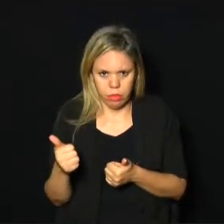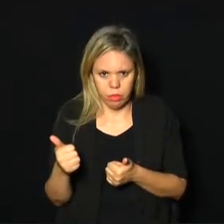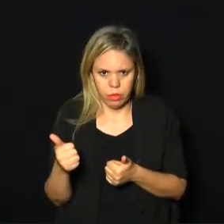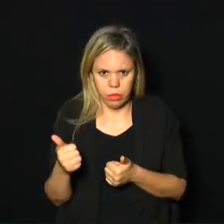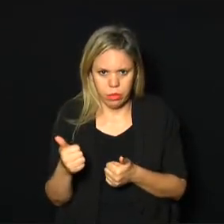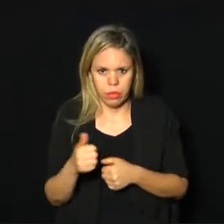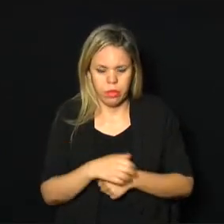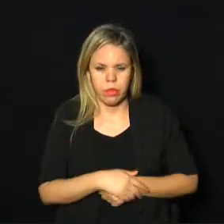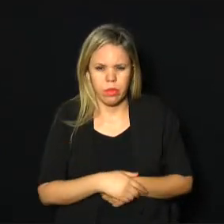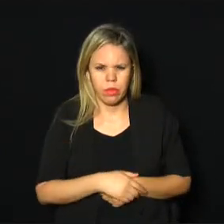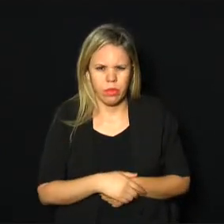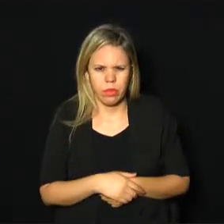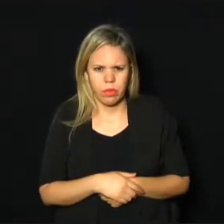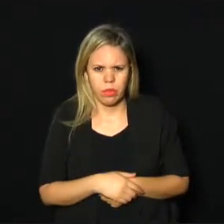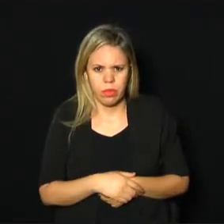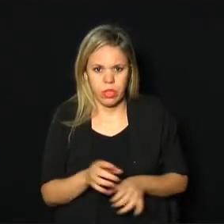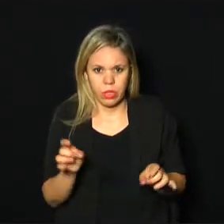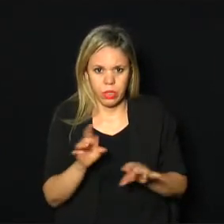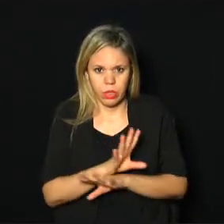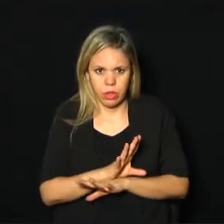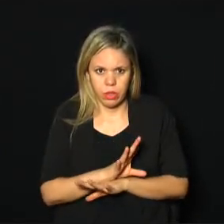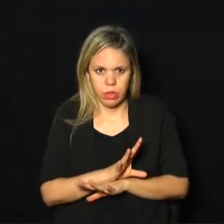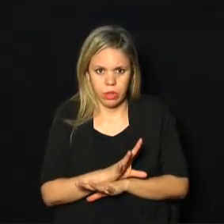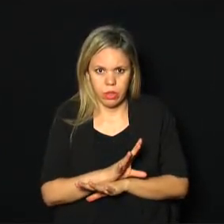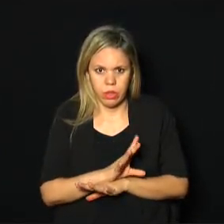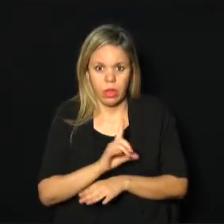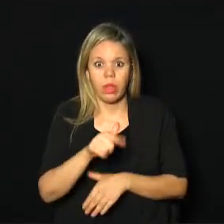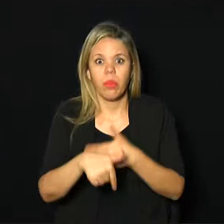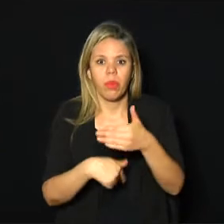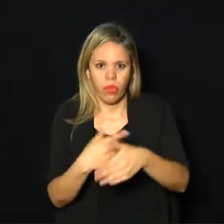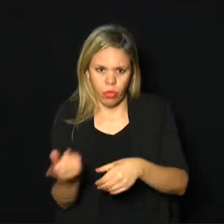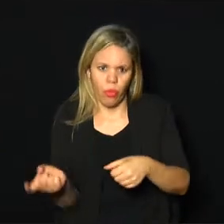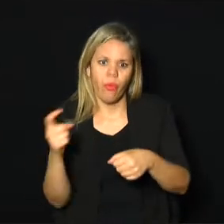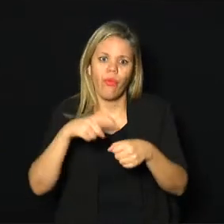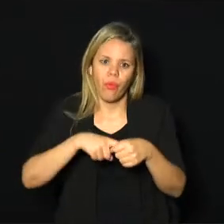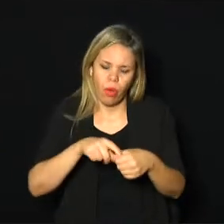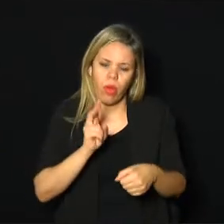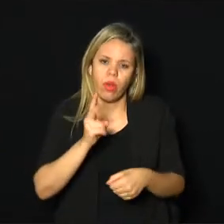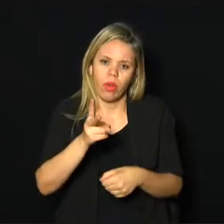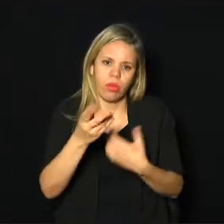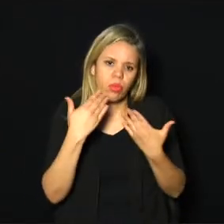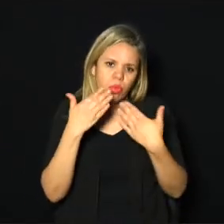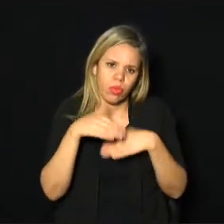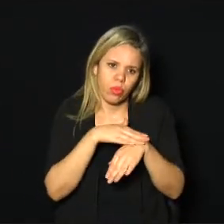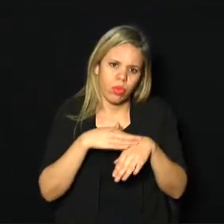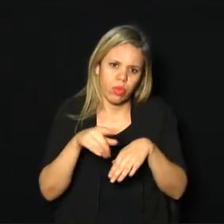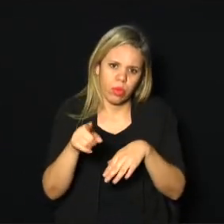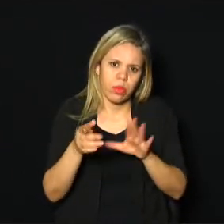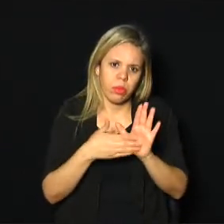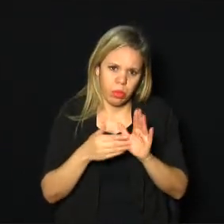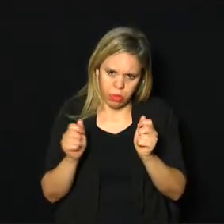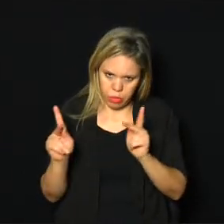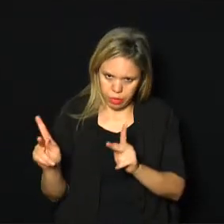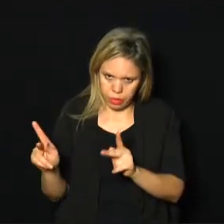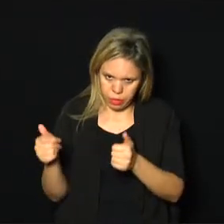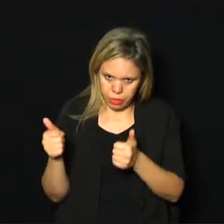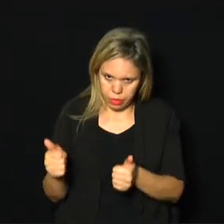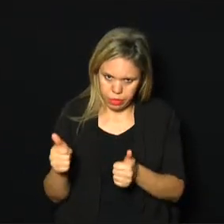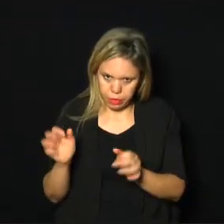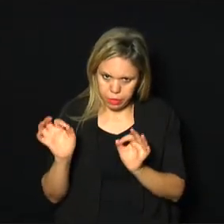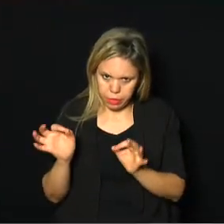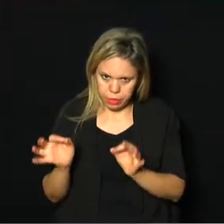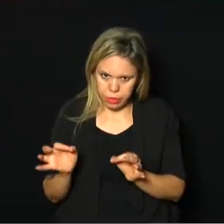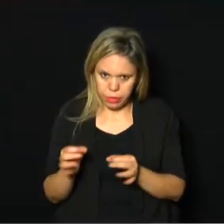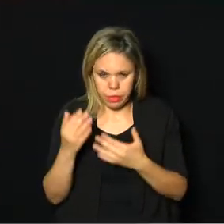ter que encerrar aqui, mas em seguida a gente dá sequência, tá? Encaminhando do jeito que você propôs. Tudo bem? Certo,